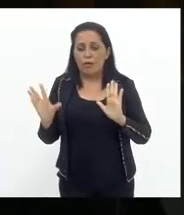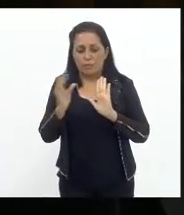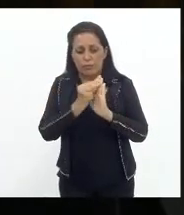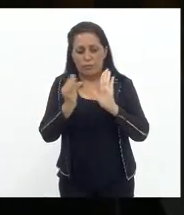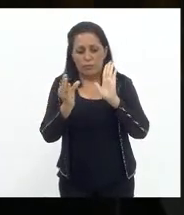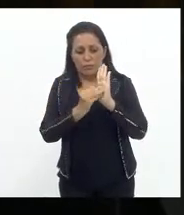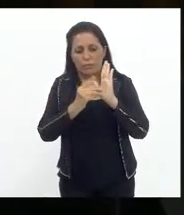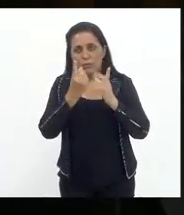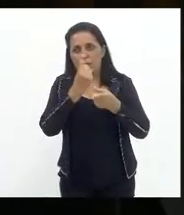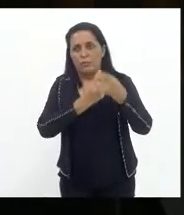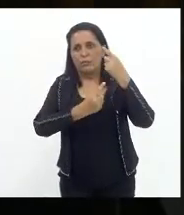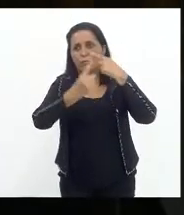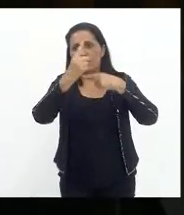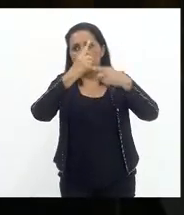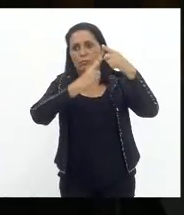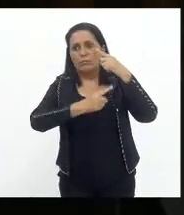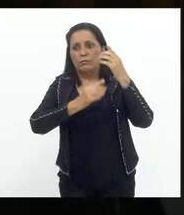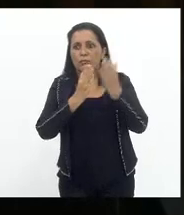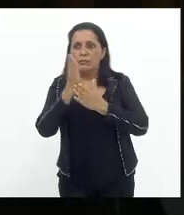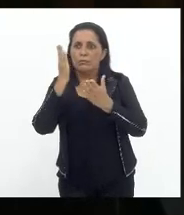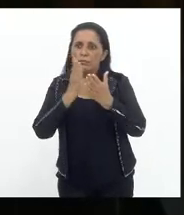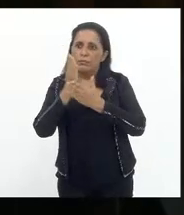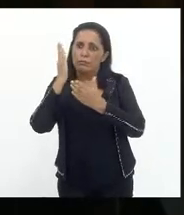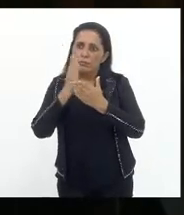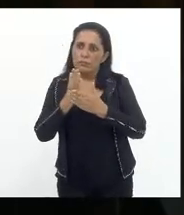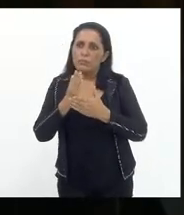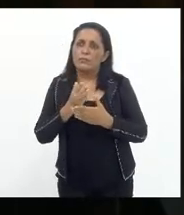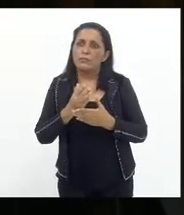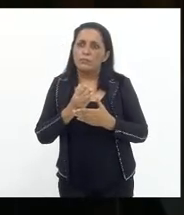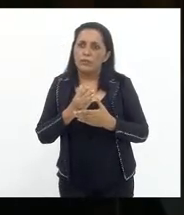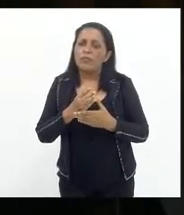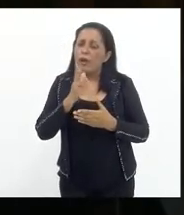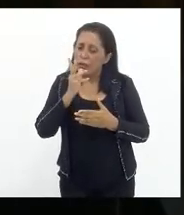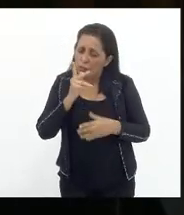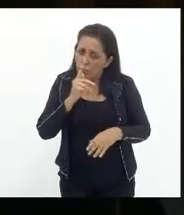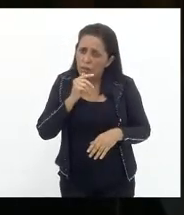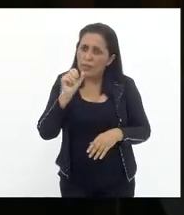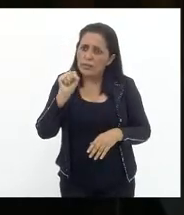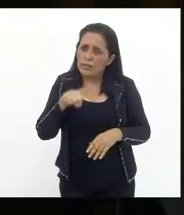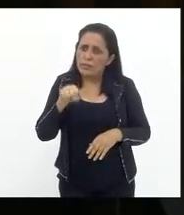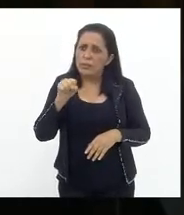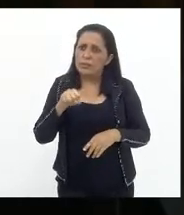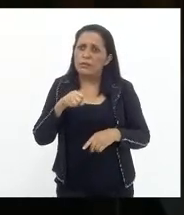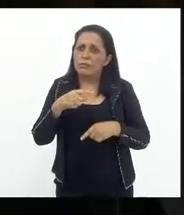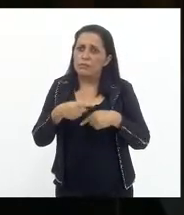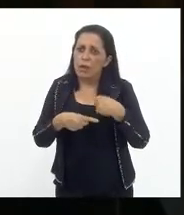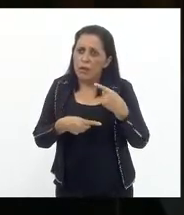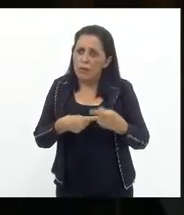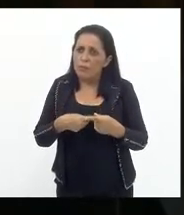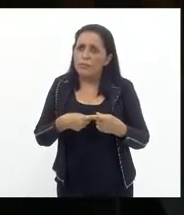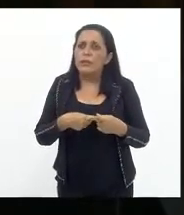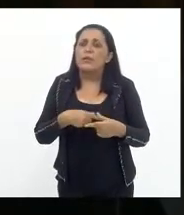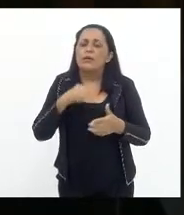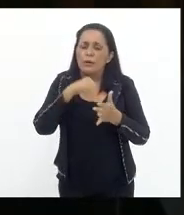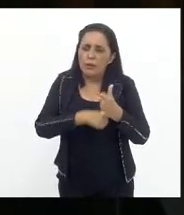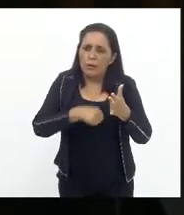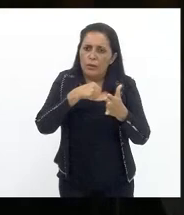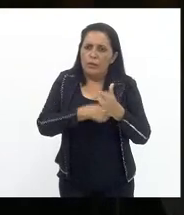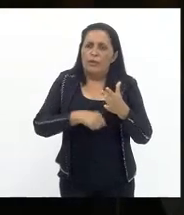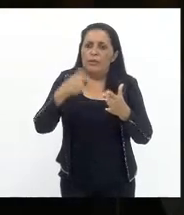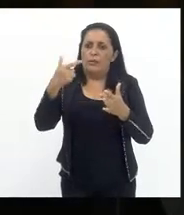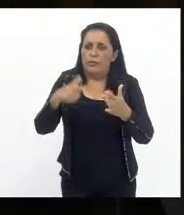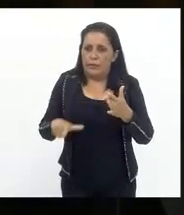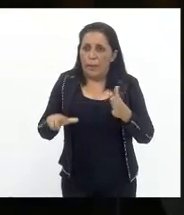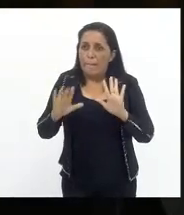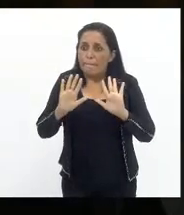determinados avanços que aprovamos aqui, como esse, demorará algum tempo, ou teremos que partir para uma outra luta. Mas uma